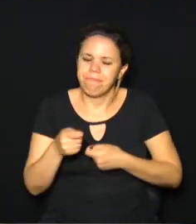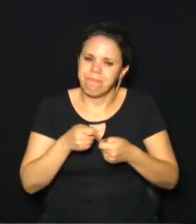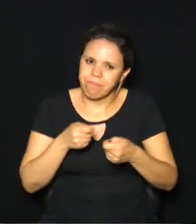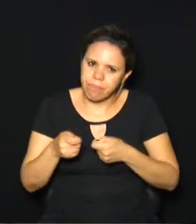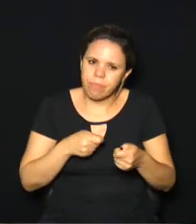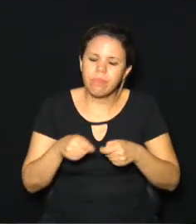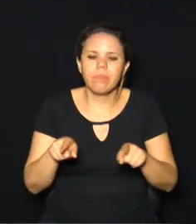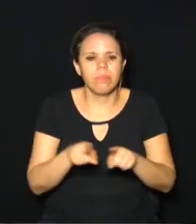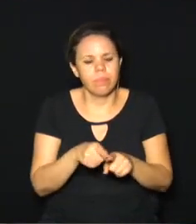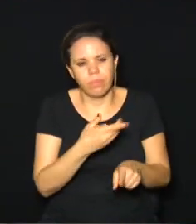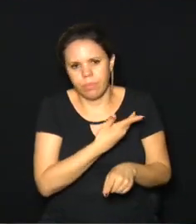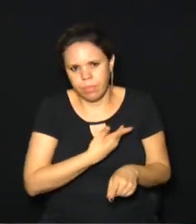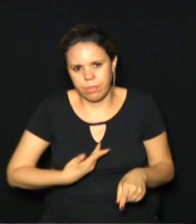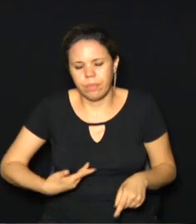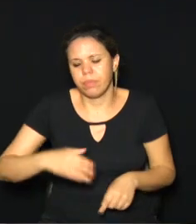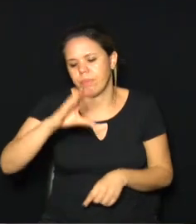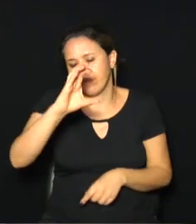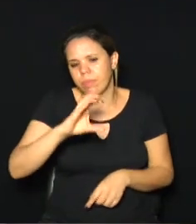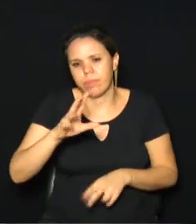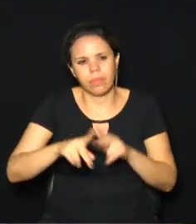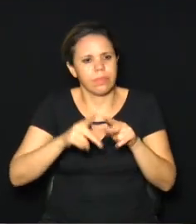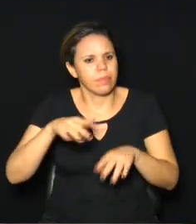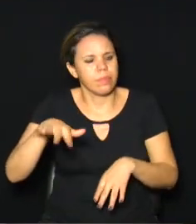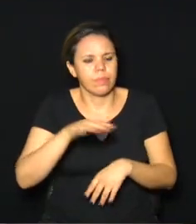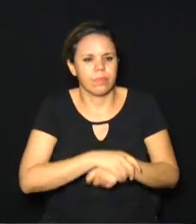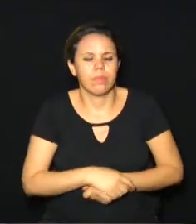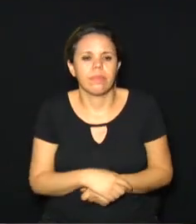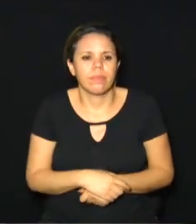poder público, dos cidadãos,